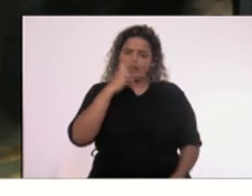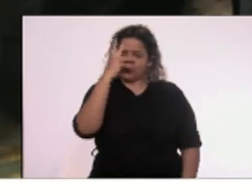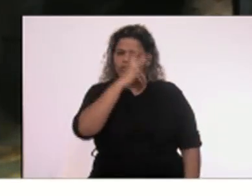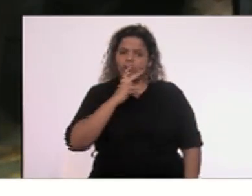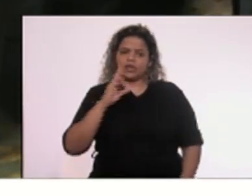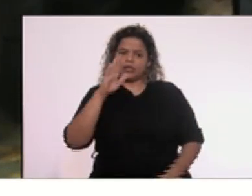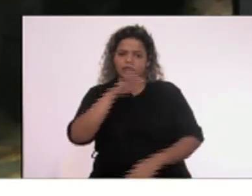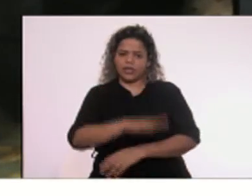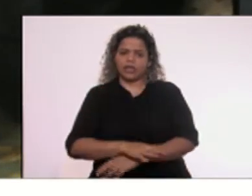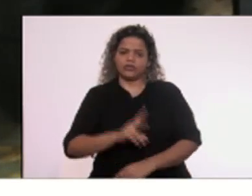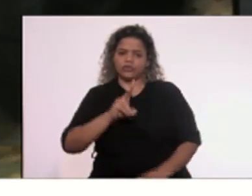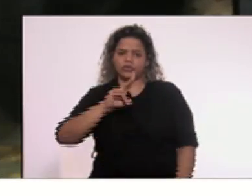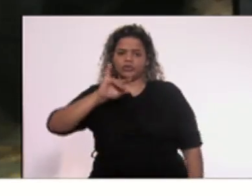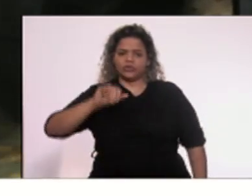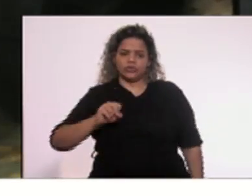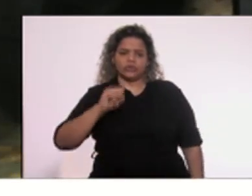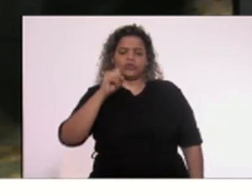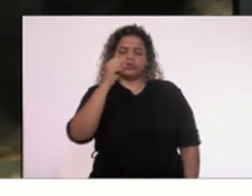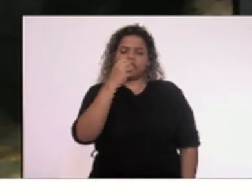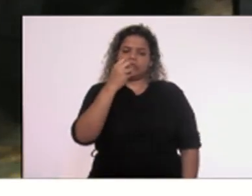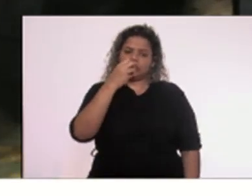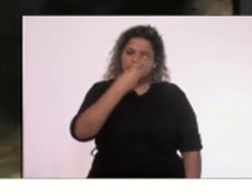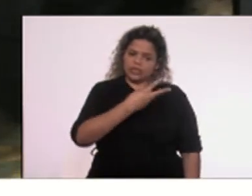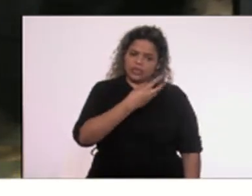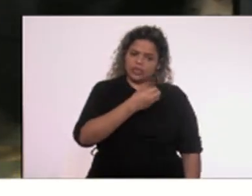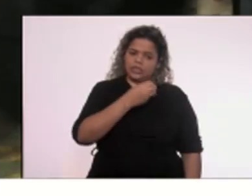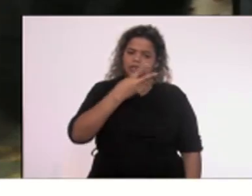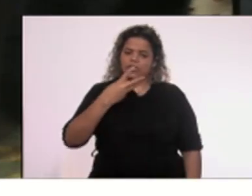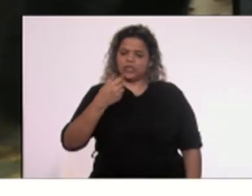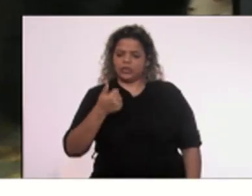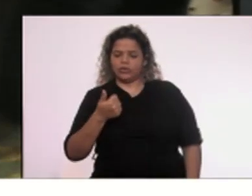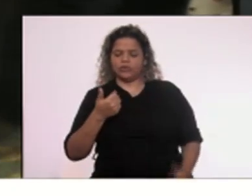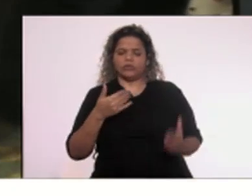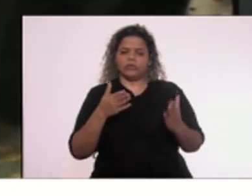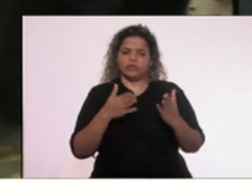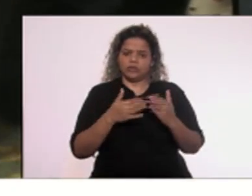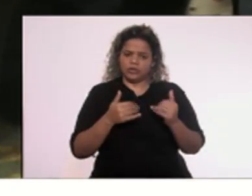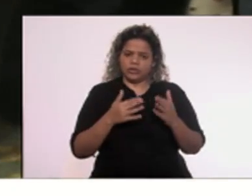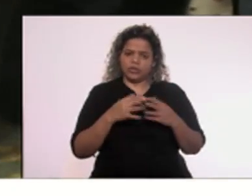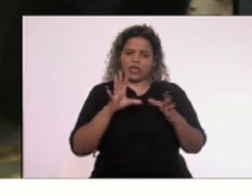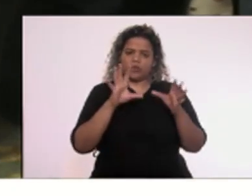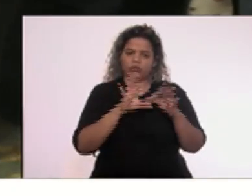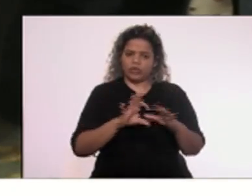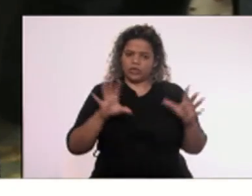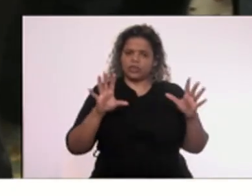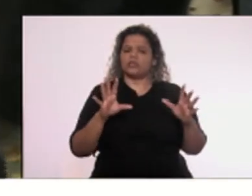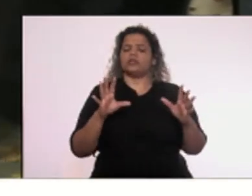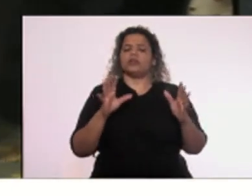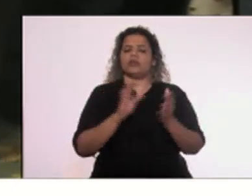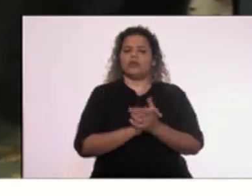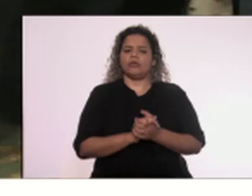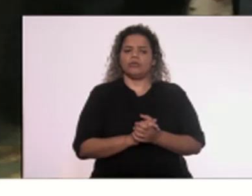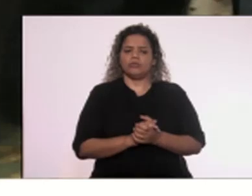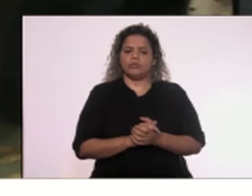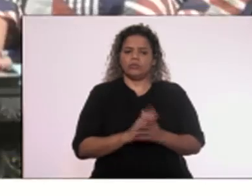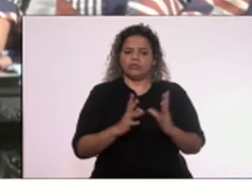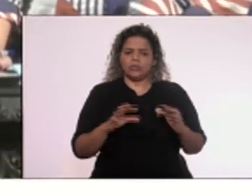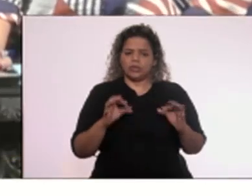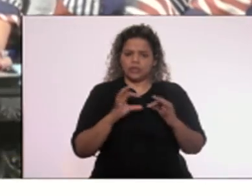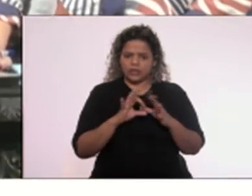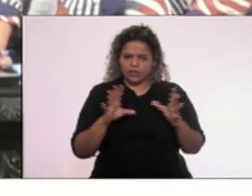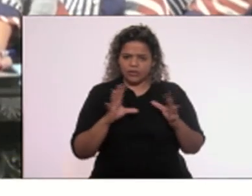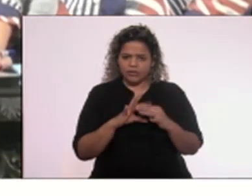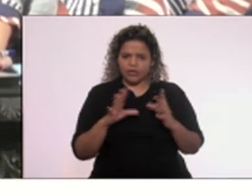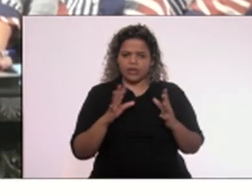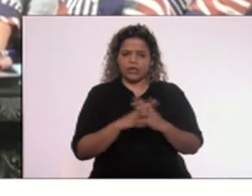tarde, nos 2 dias, 30 e 31, solicitando a Vossa Excelência que nos autorize, por gentileza. A presidência defere o pedido de Vossa